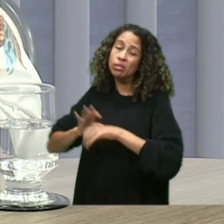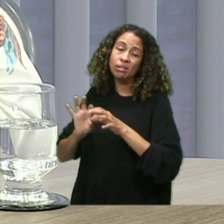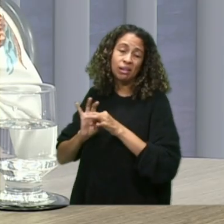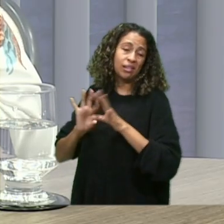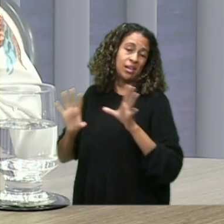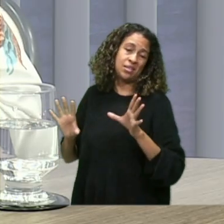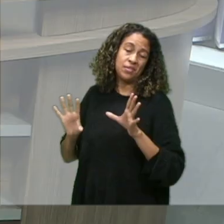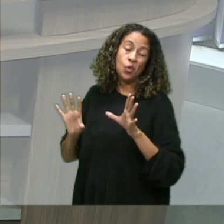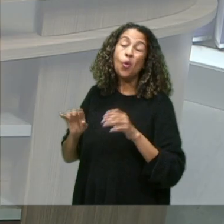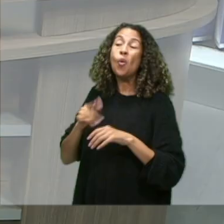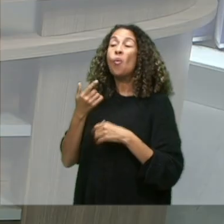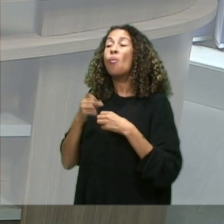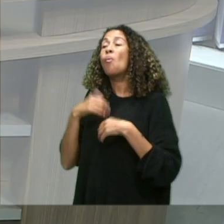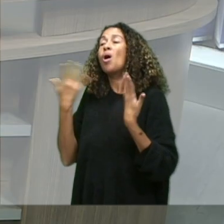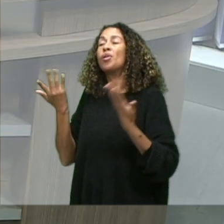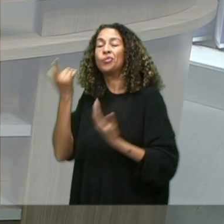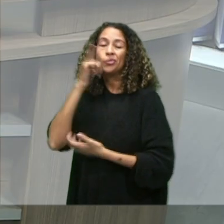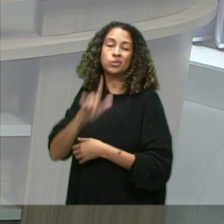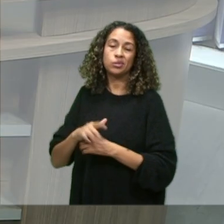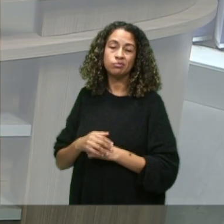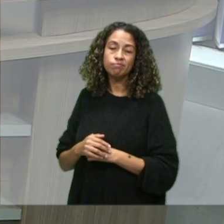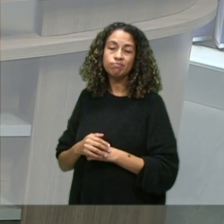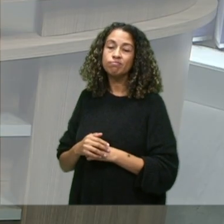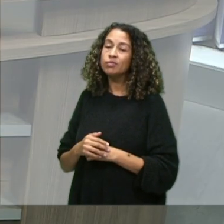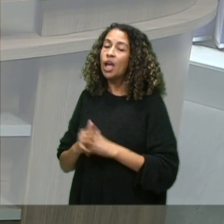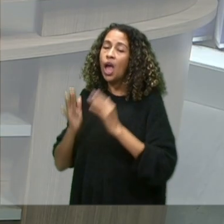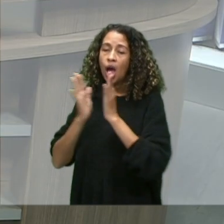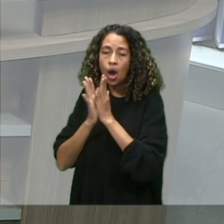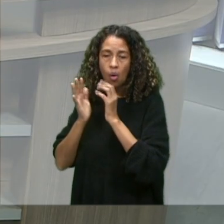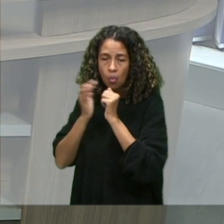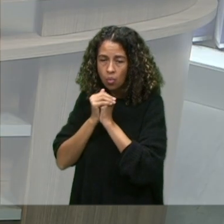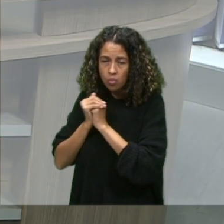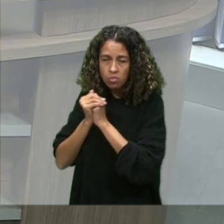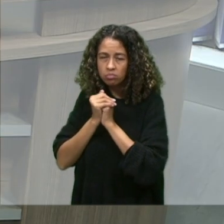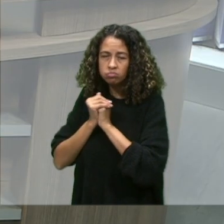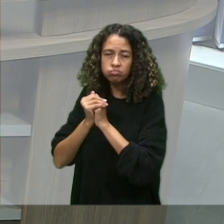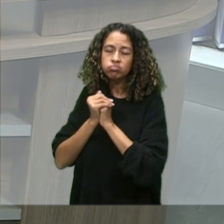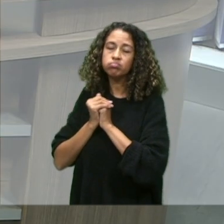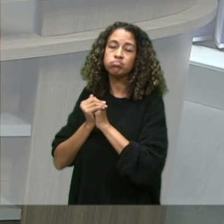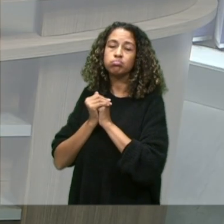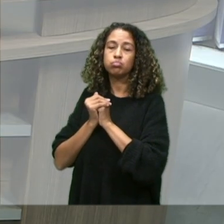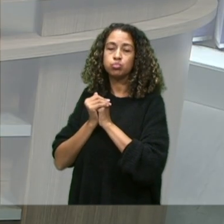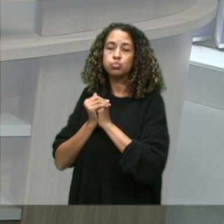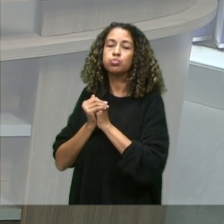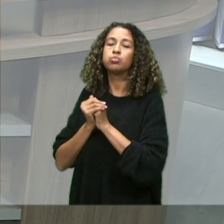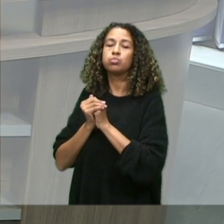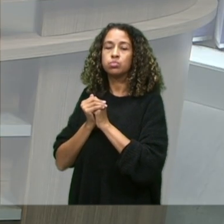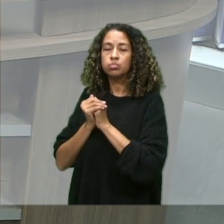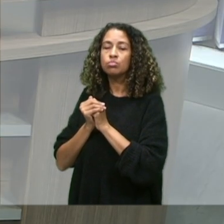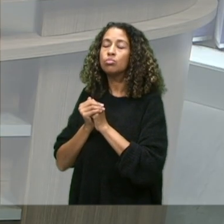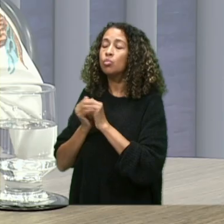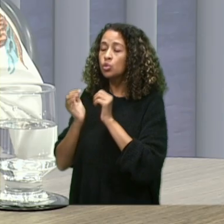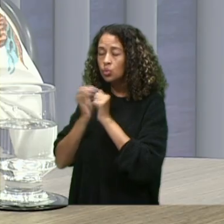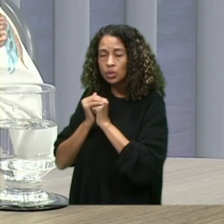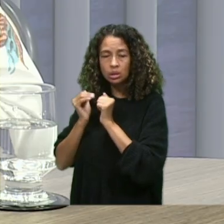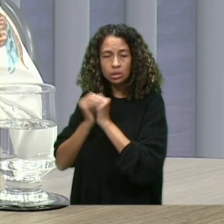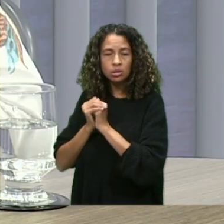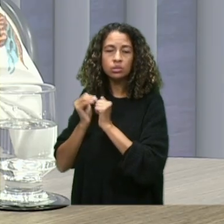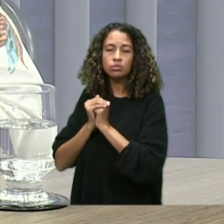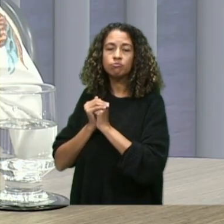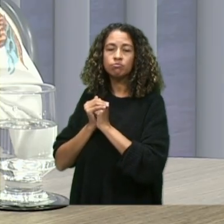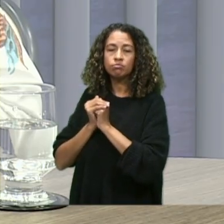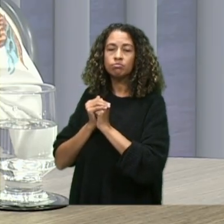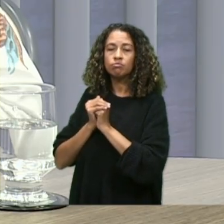a gente faz. Muita oração, né? Esse livro nasceu assim, dentro de muita oração. Eu fui muito